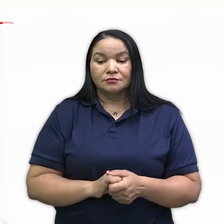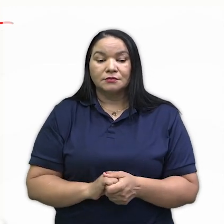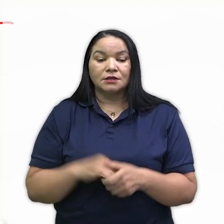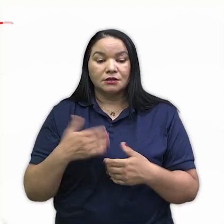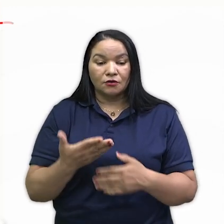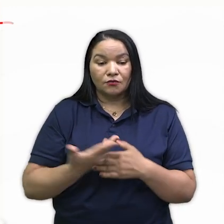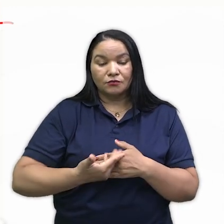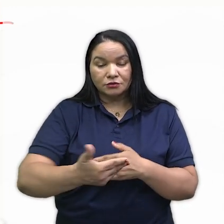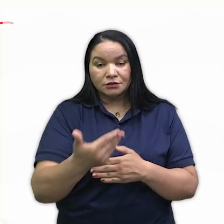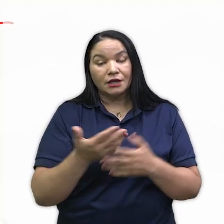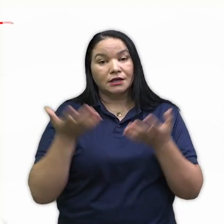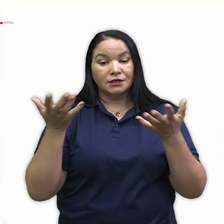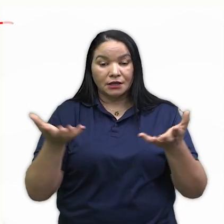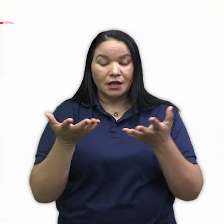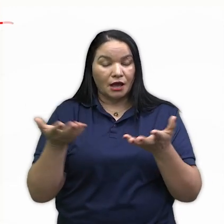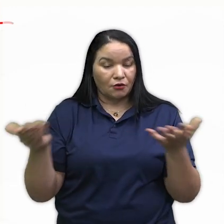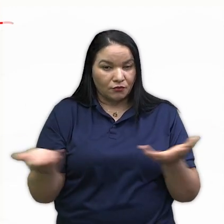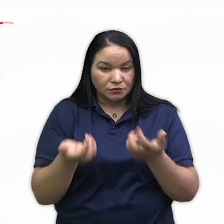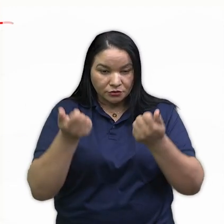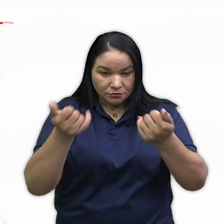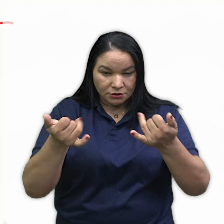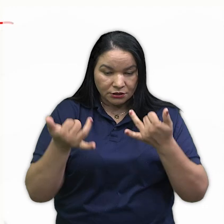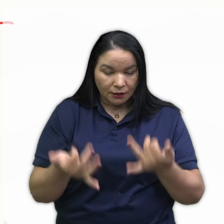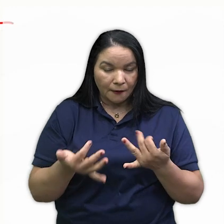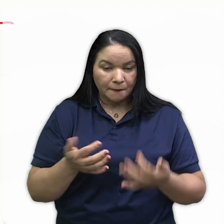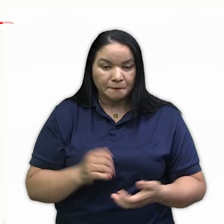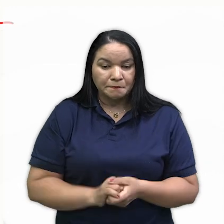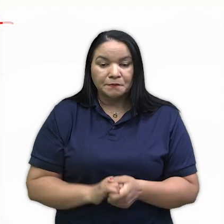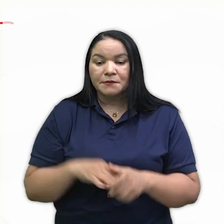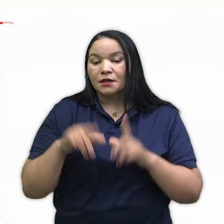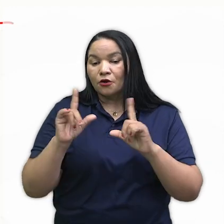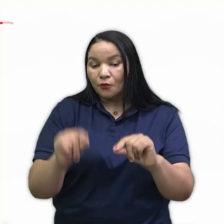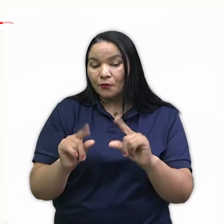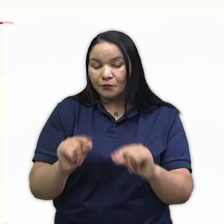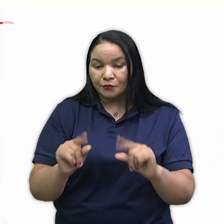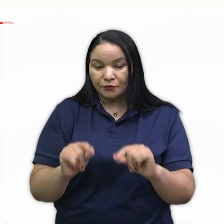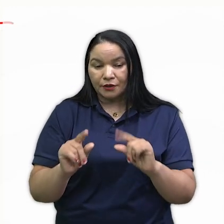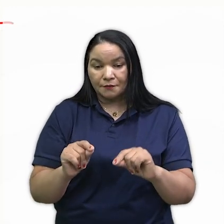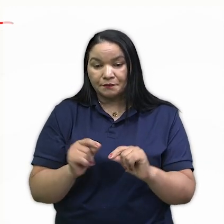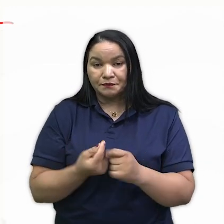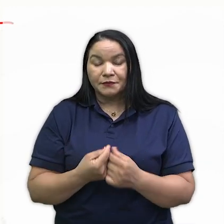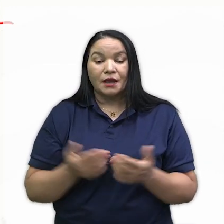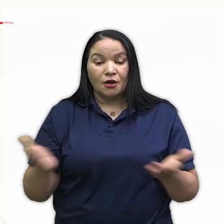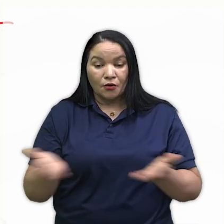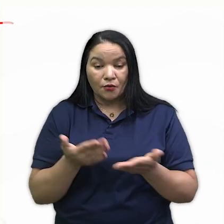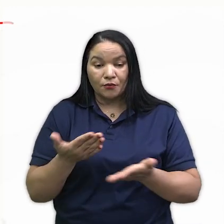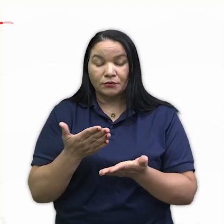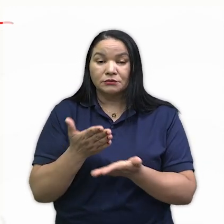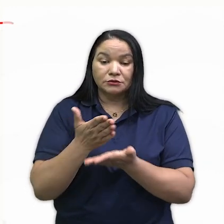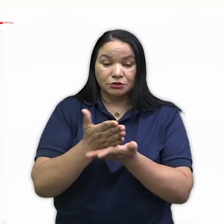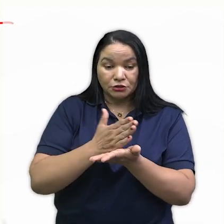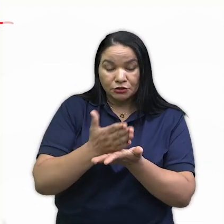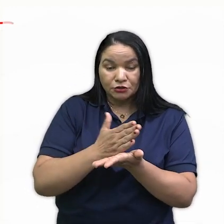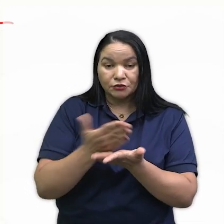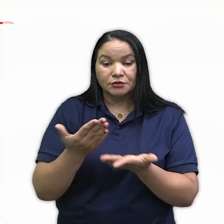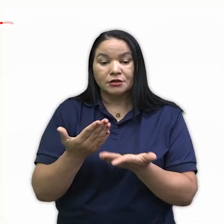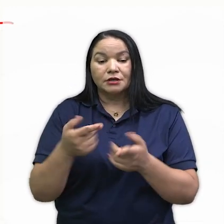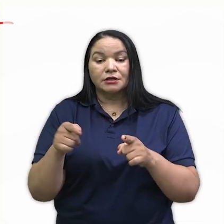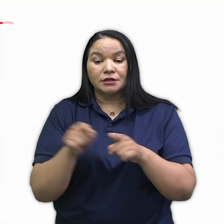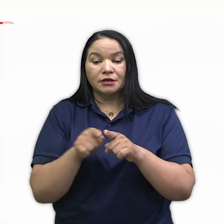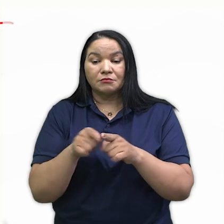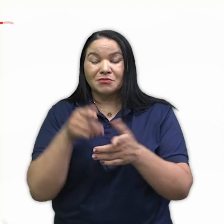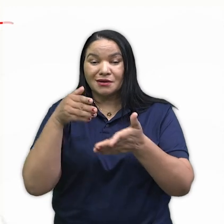continuidade, eu gostaria de tratar com vocês, neste momento, sobre aqui os limites, sobre as divisas, e